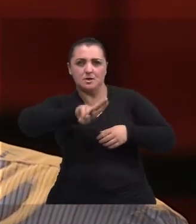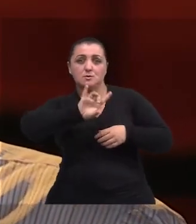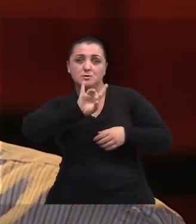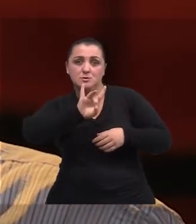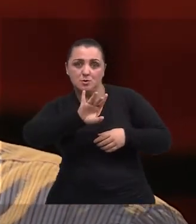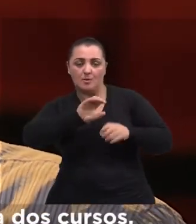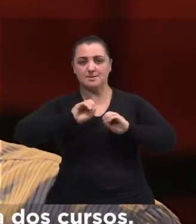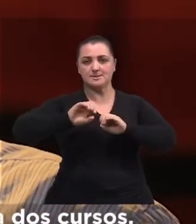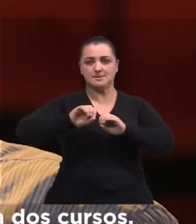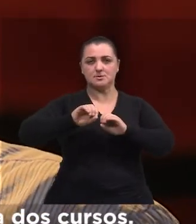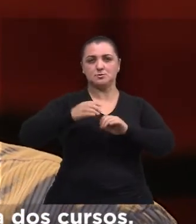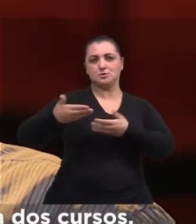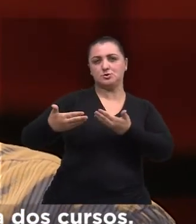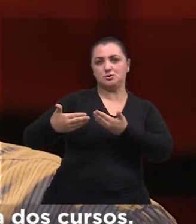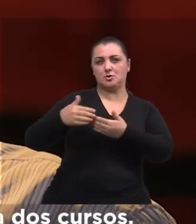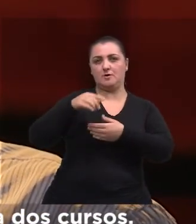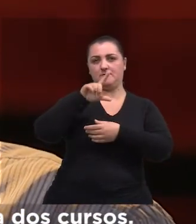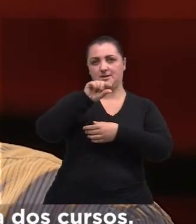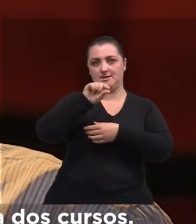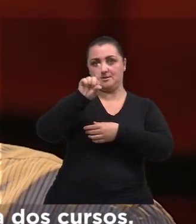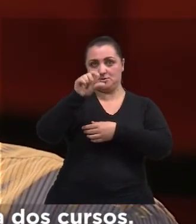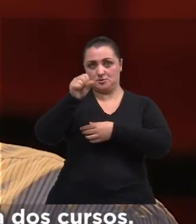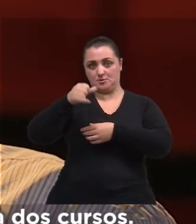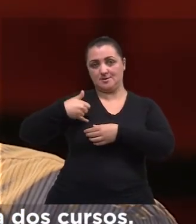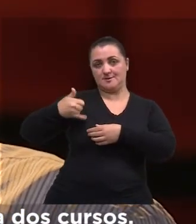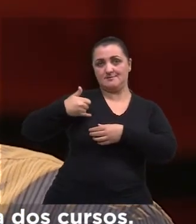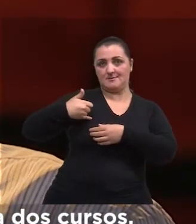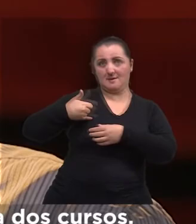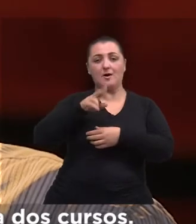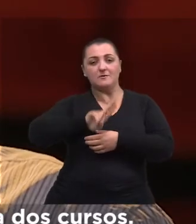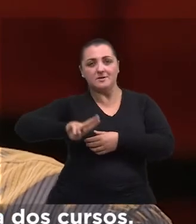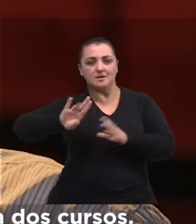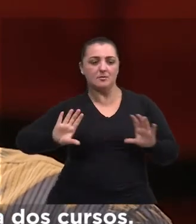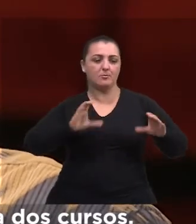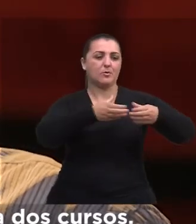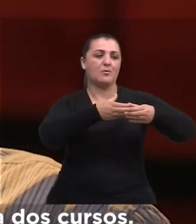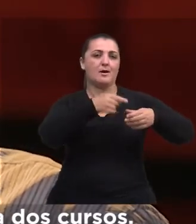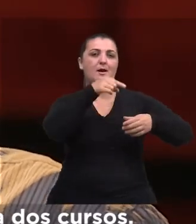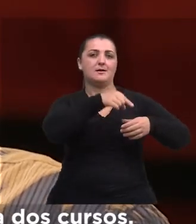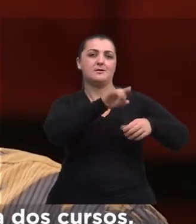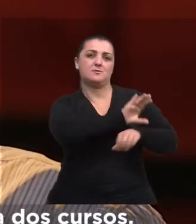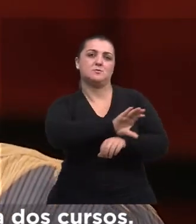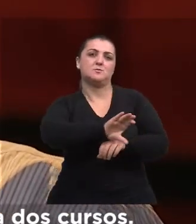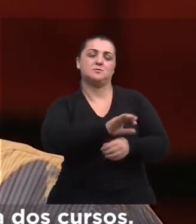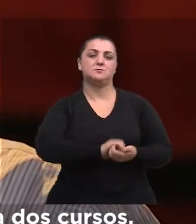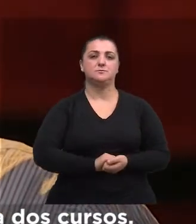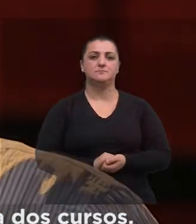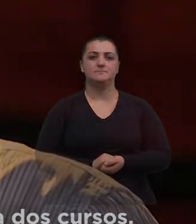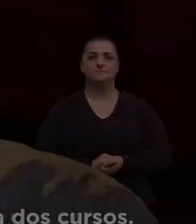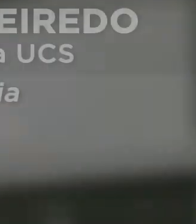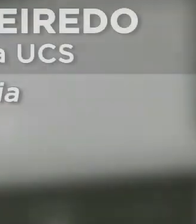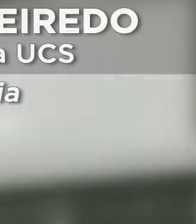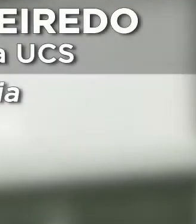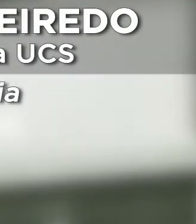que era bastante grande, usado só para o ensino secundário, a universidade concentrou a maioria dos